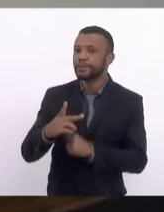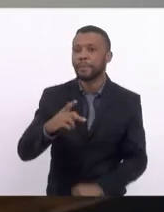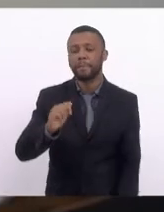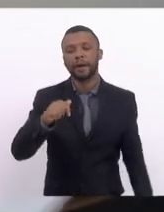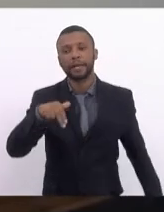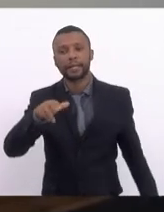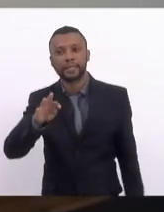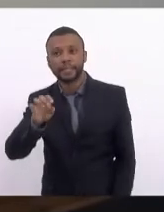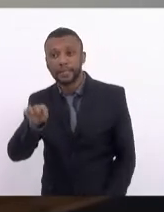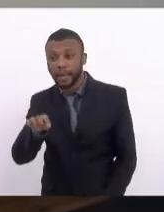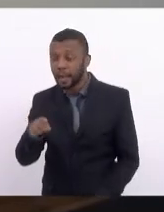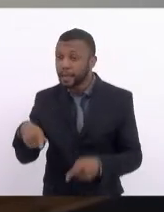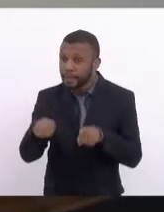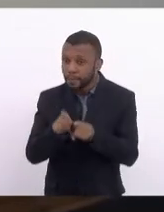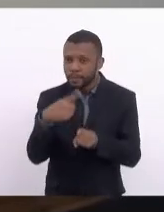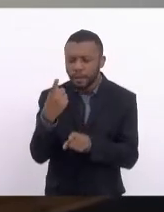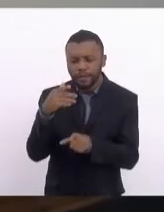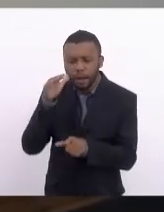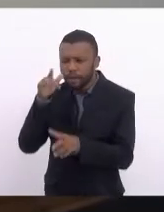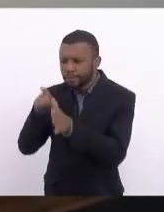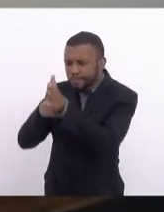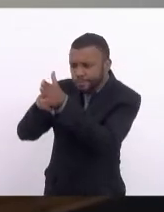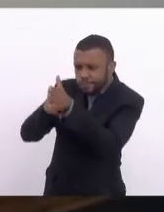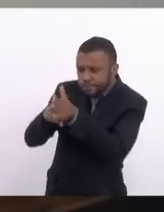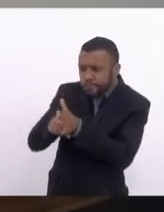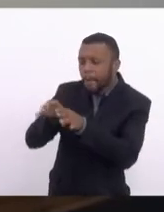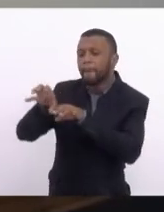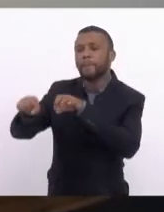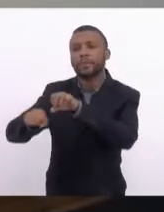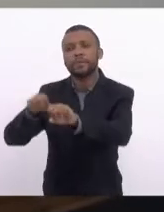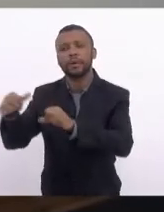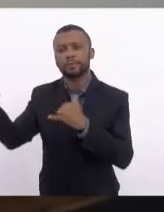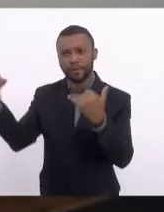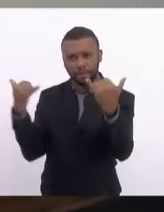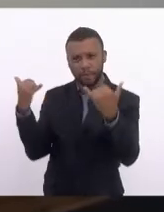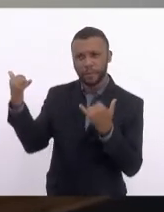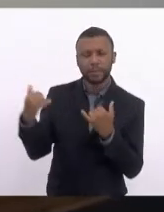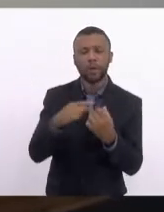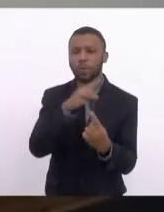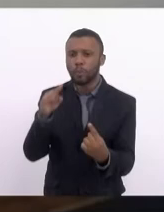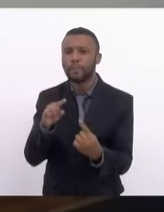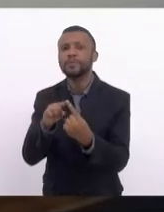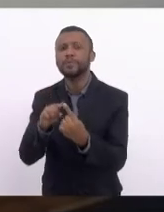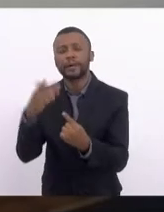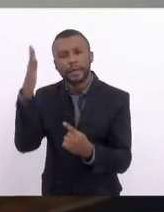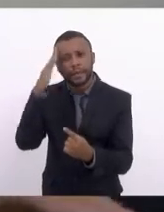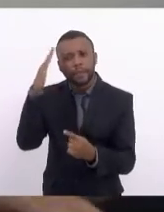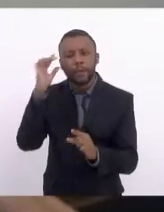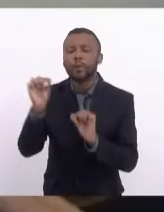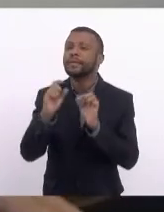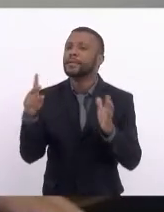nossa pesquisa, a nossa busca de informações para verificar, afinal de contas, o que está acontecendo.